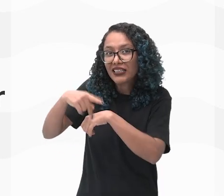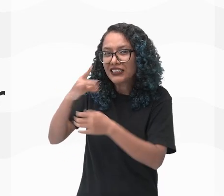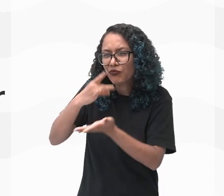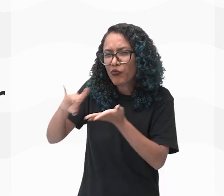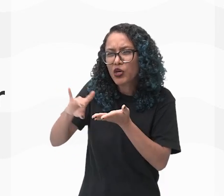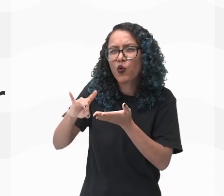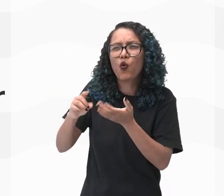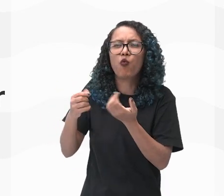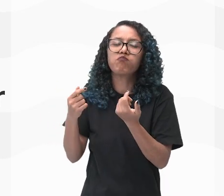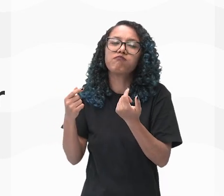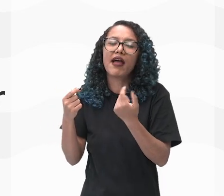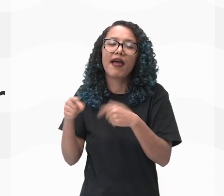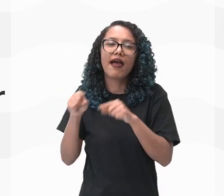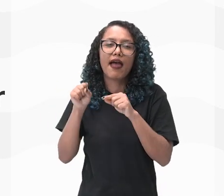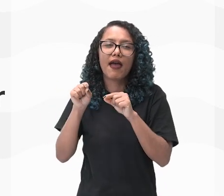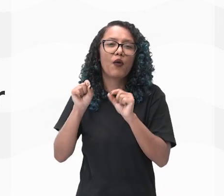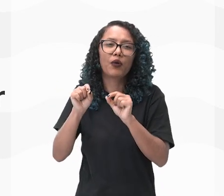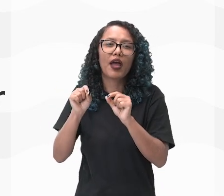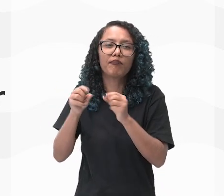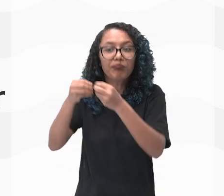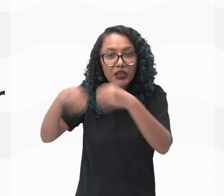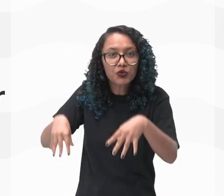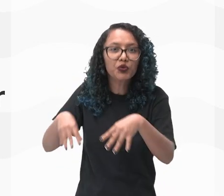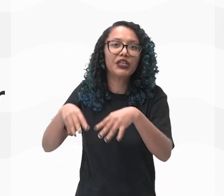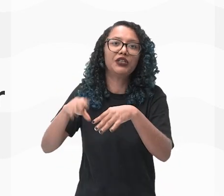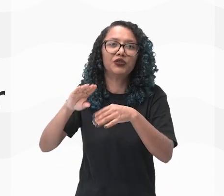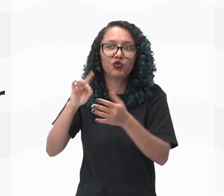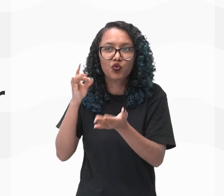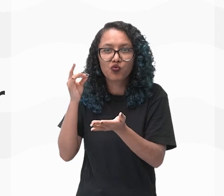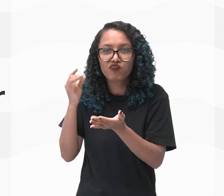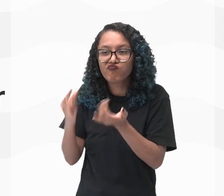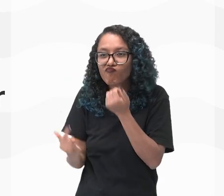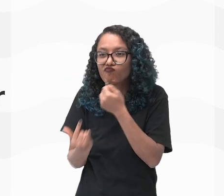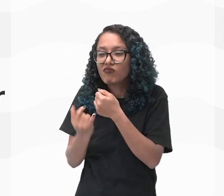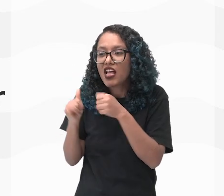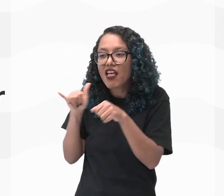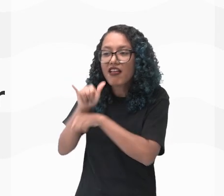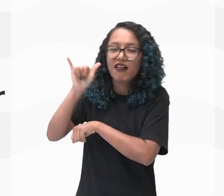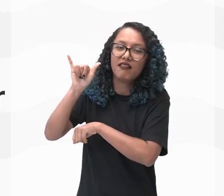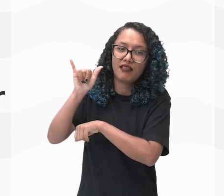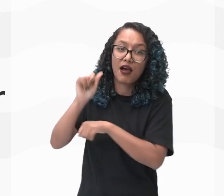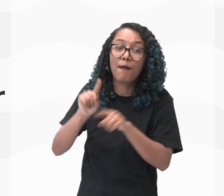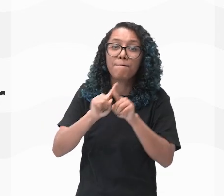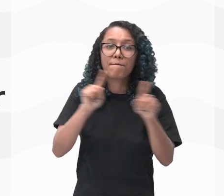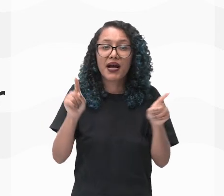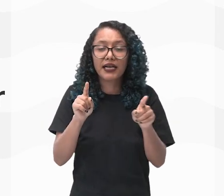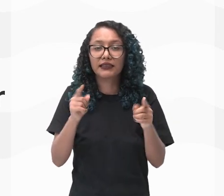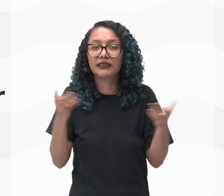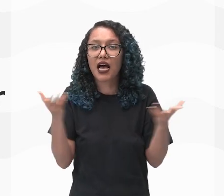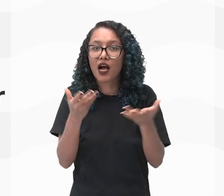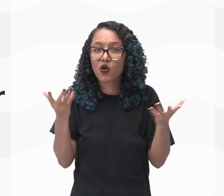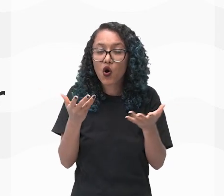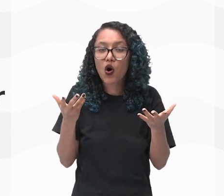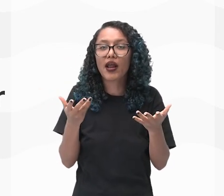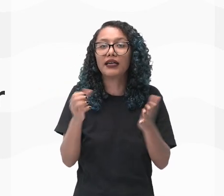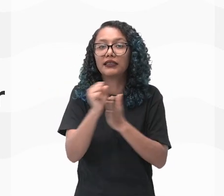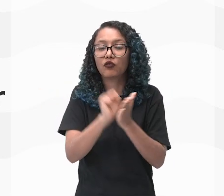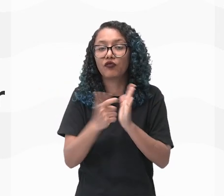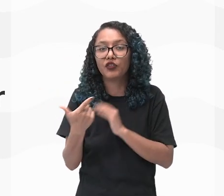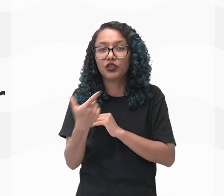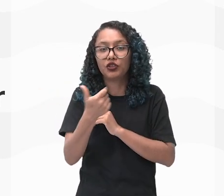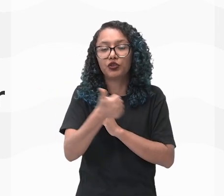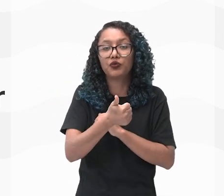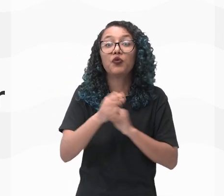redes sociais e o acesso fácil à internet. Então, o termo fake news ele vai se tornar